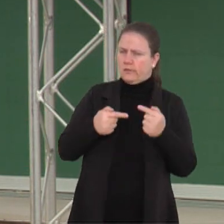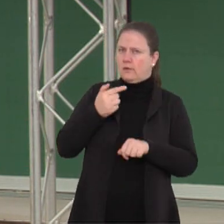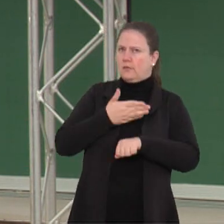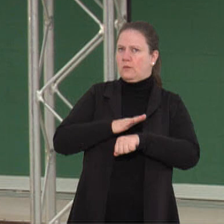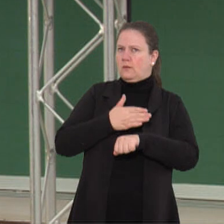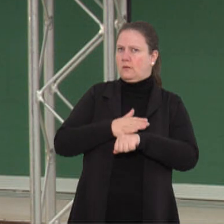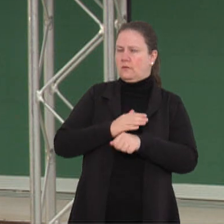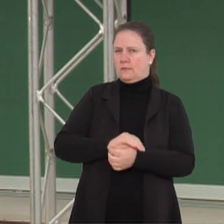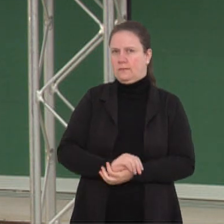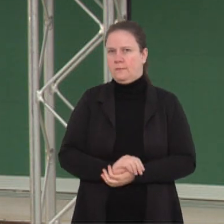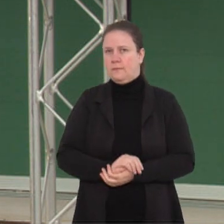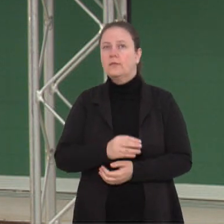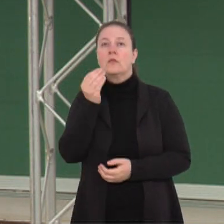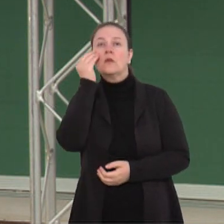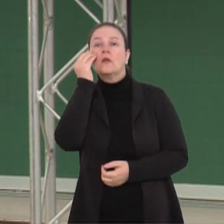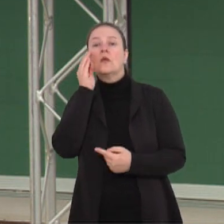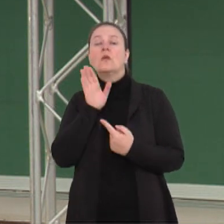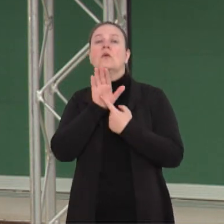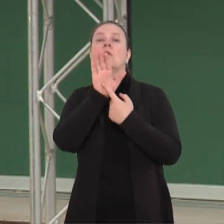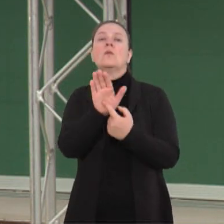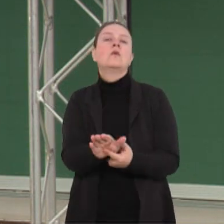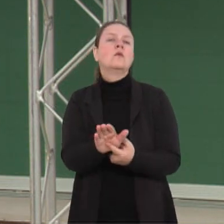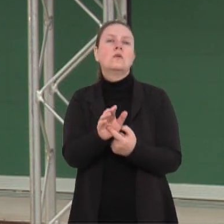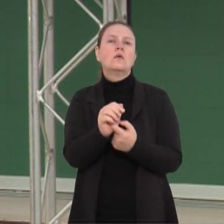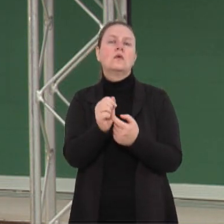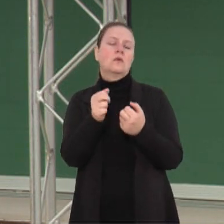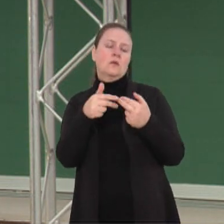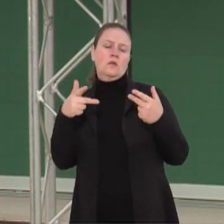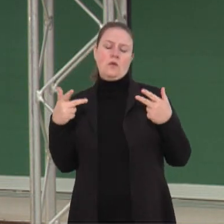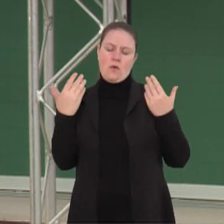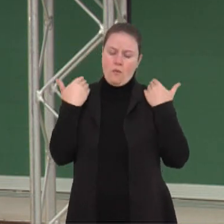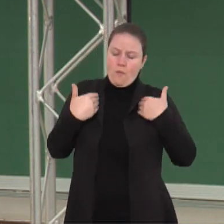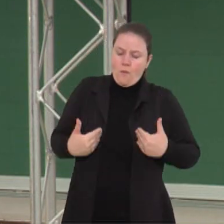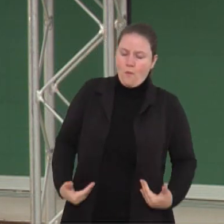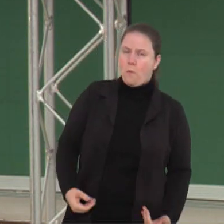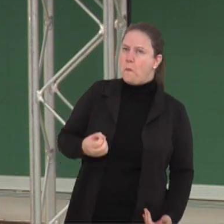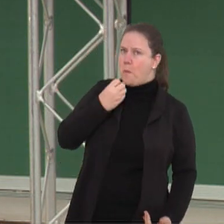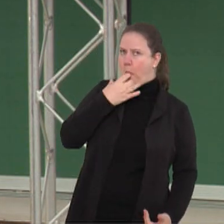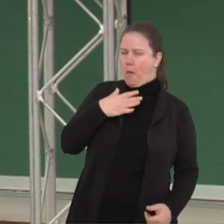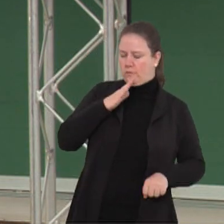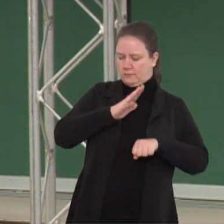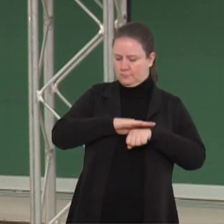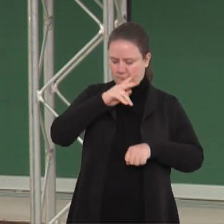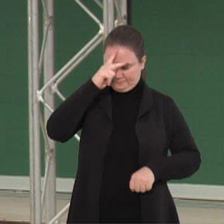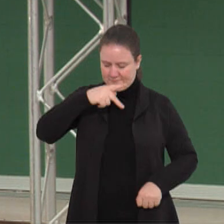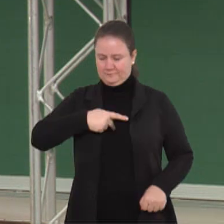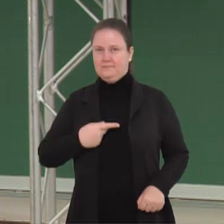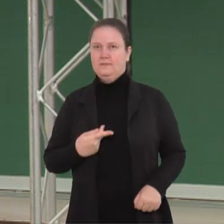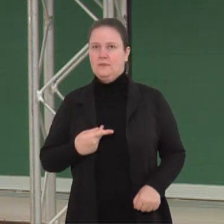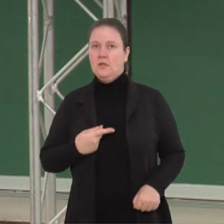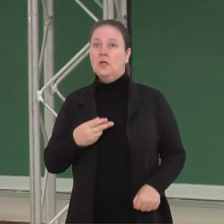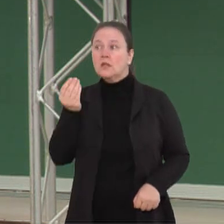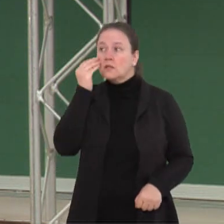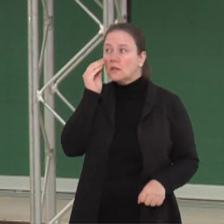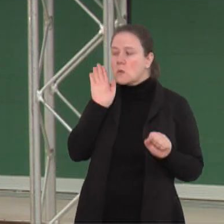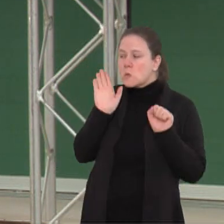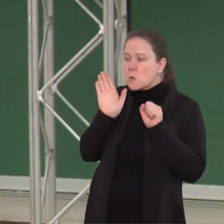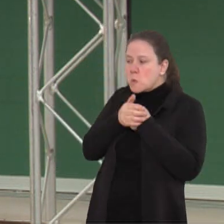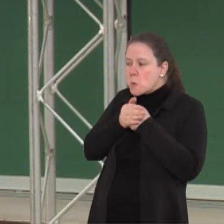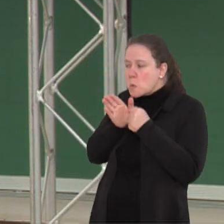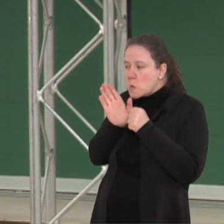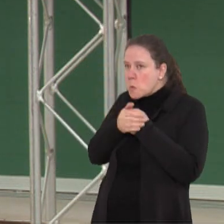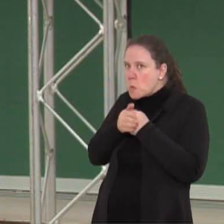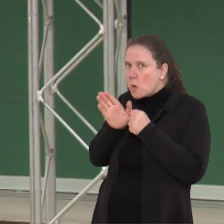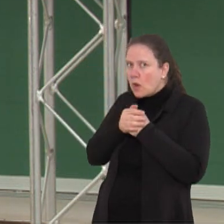tentando mostrar todas as coisas boas que nós somos e tentar esconder de todo mundo